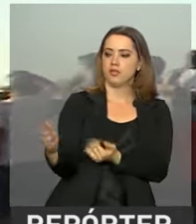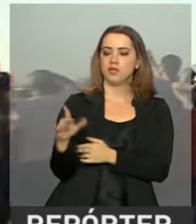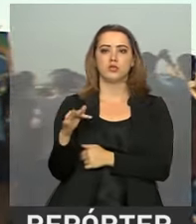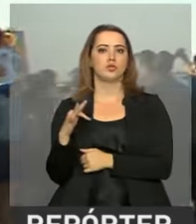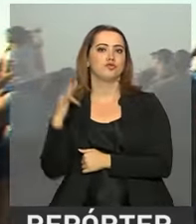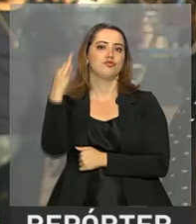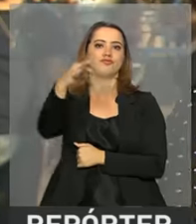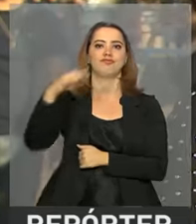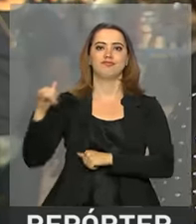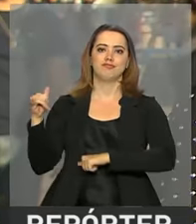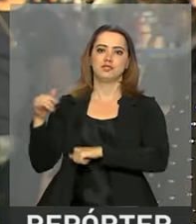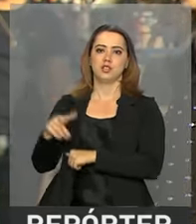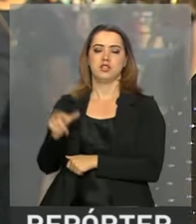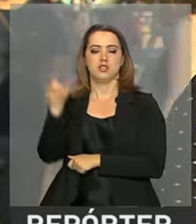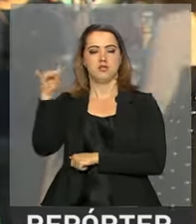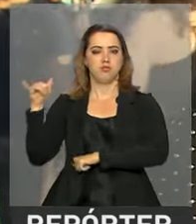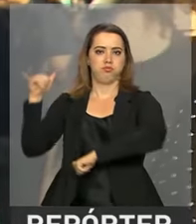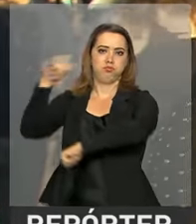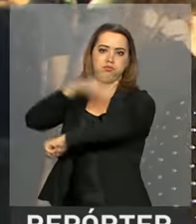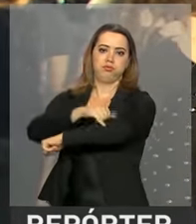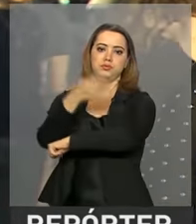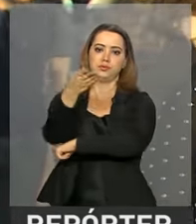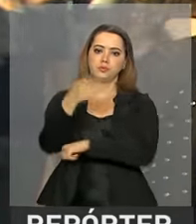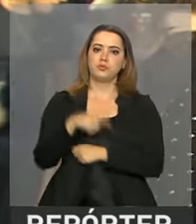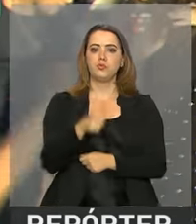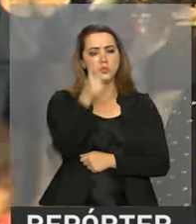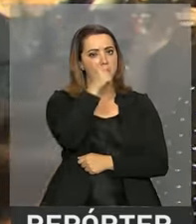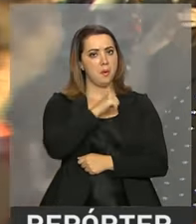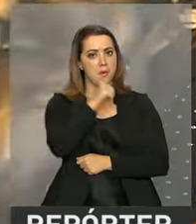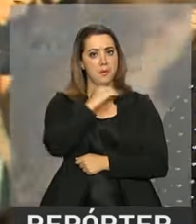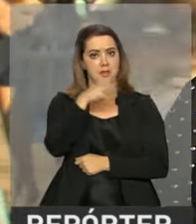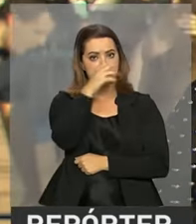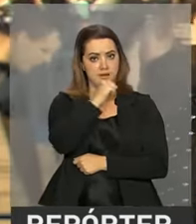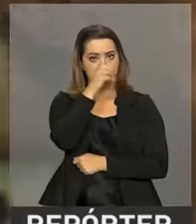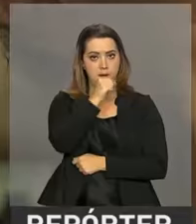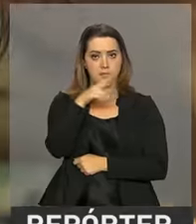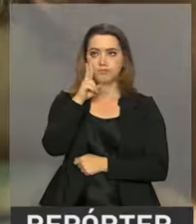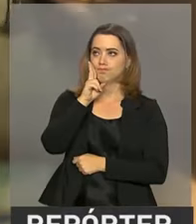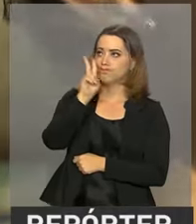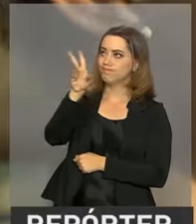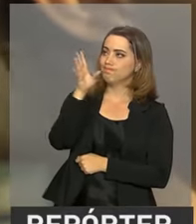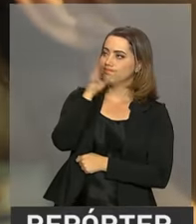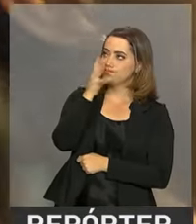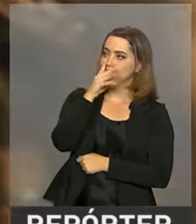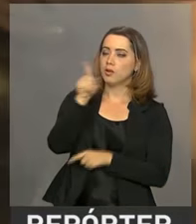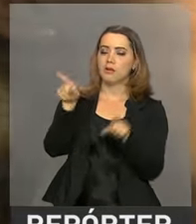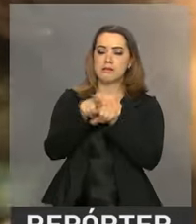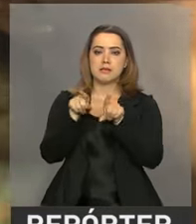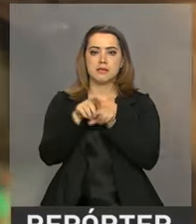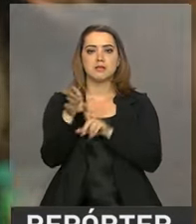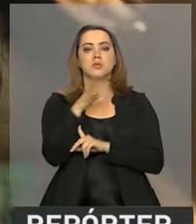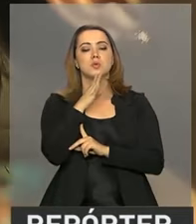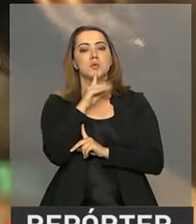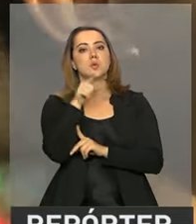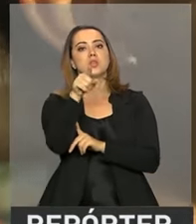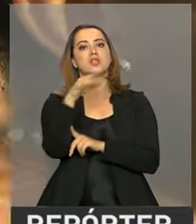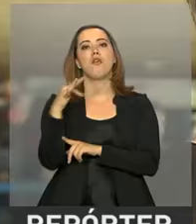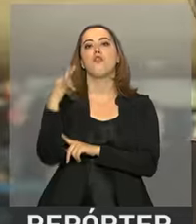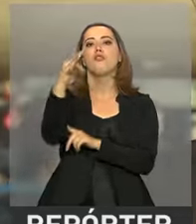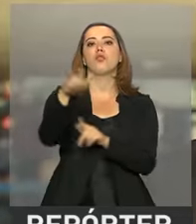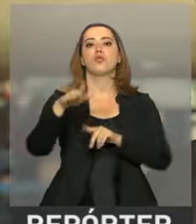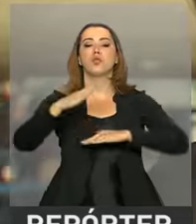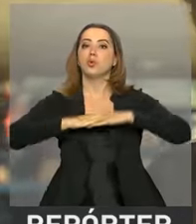futuros aviadores. Gabriela esteve no sábado aéreo em Brasília para assistir ao show e também para conhecer mais de perto sua futura